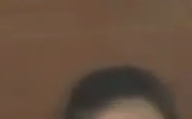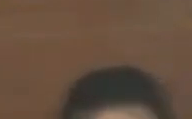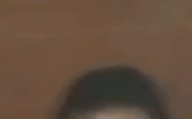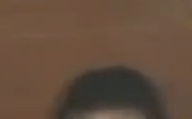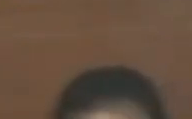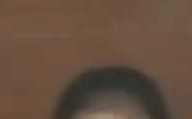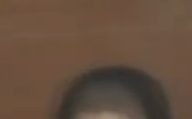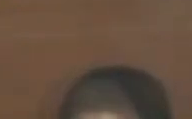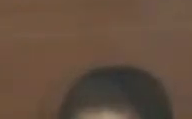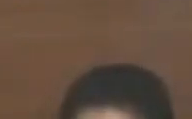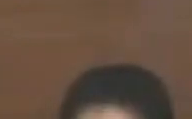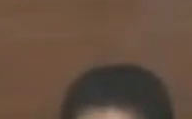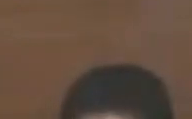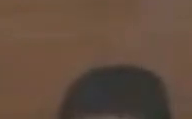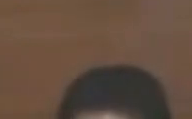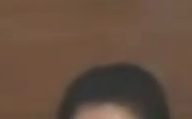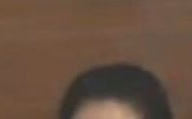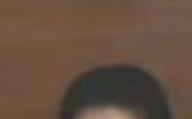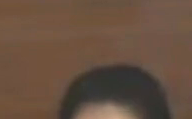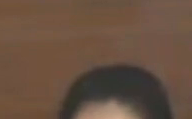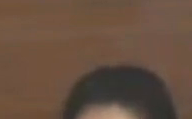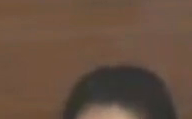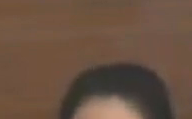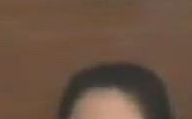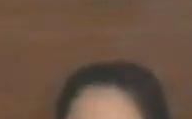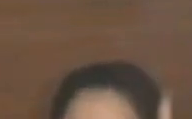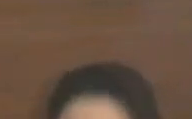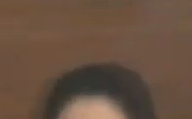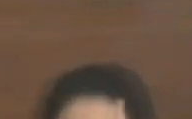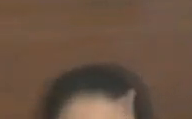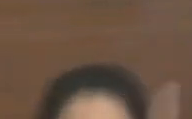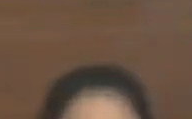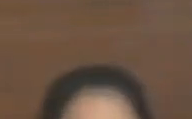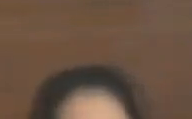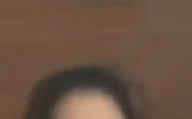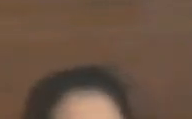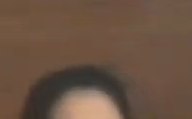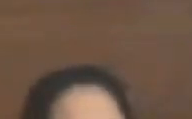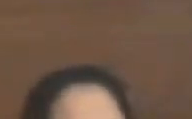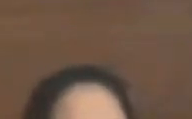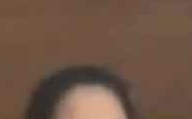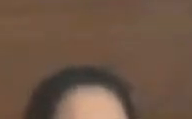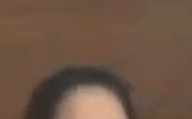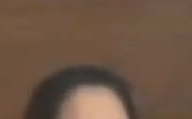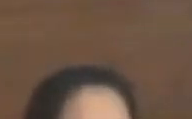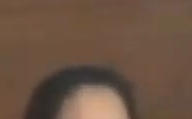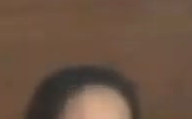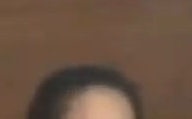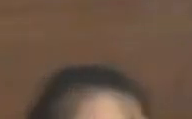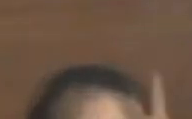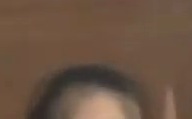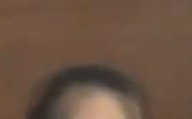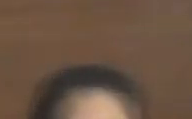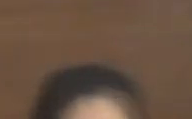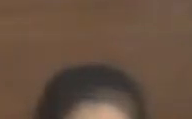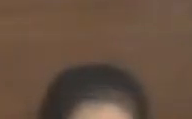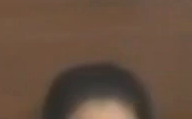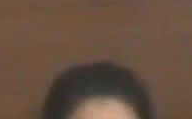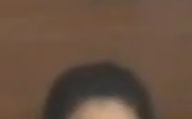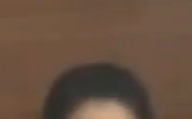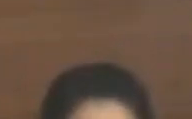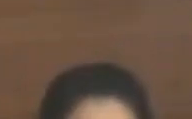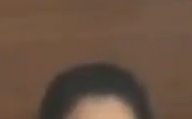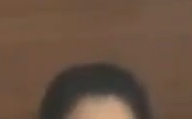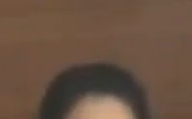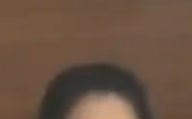cidade. Então, como líder do governo, a partir também de 1º de janeiro, é fácil ser líder do governo Fernando Jordão. Termina